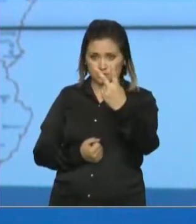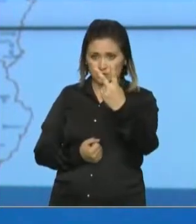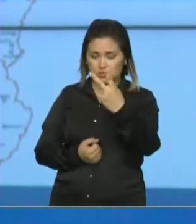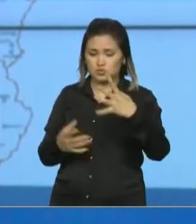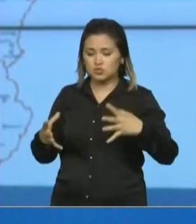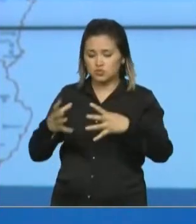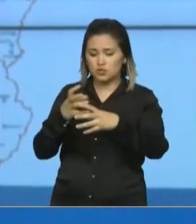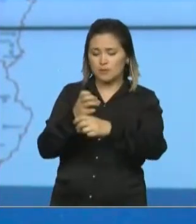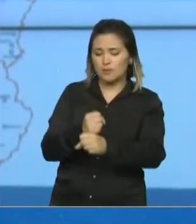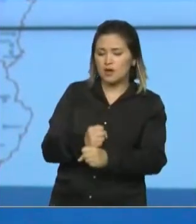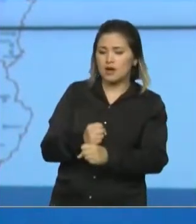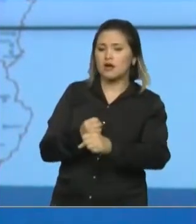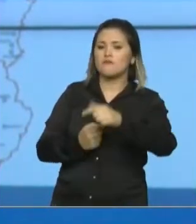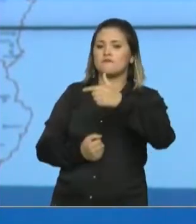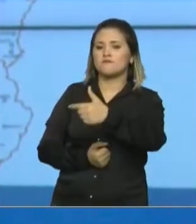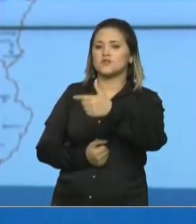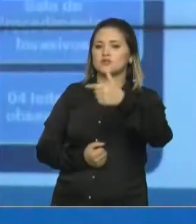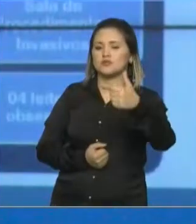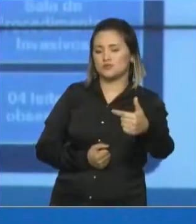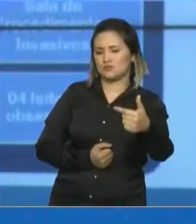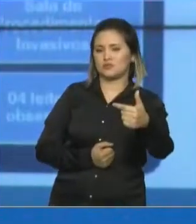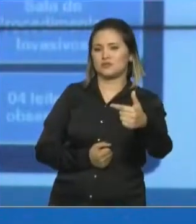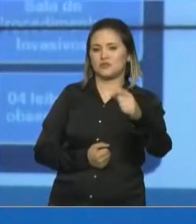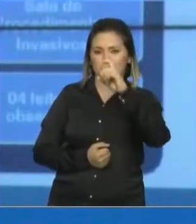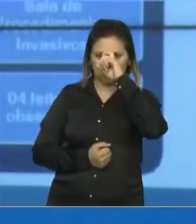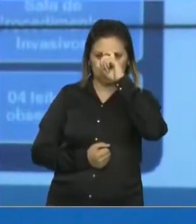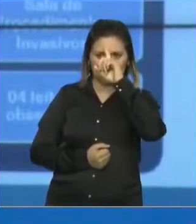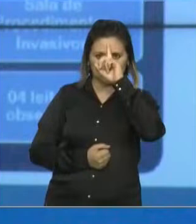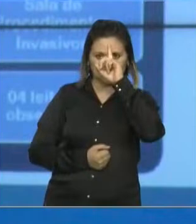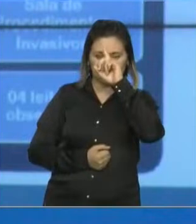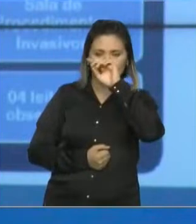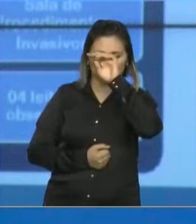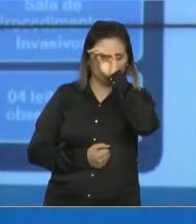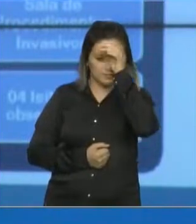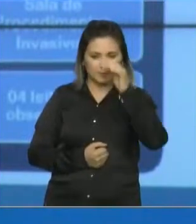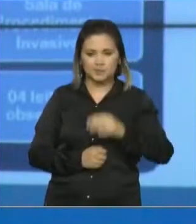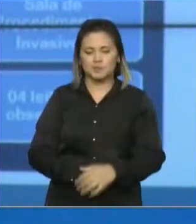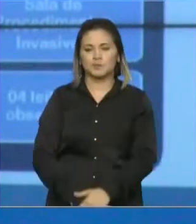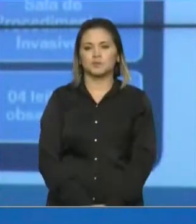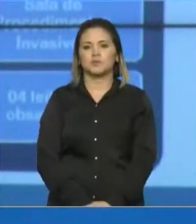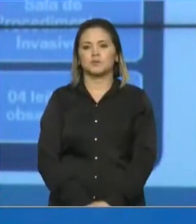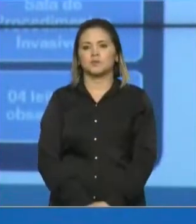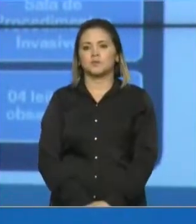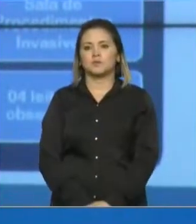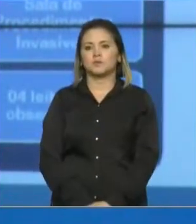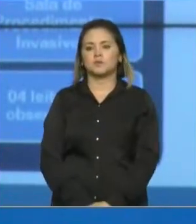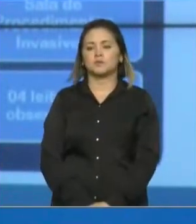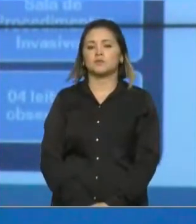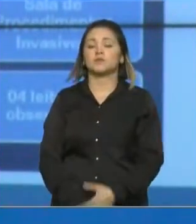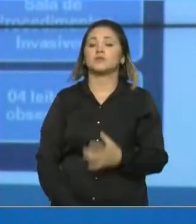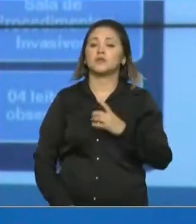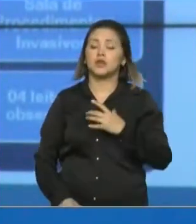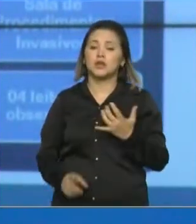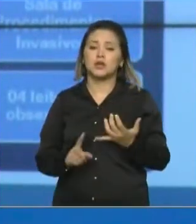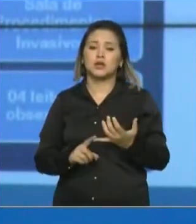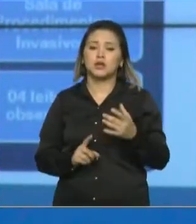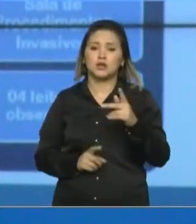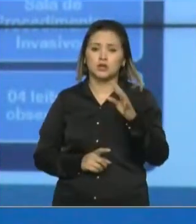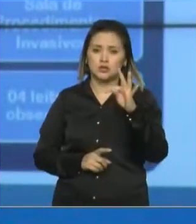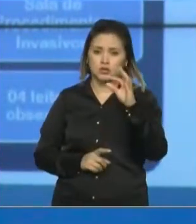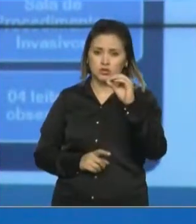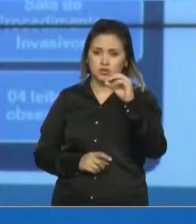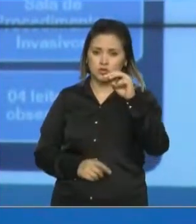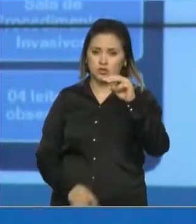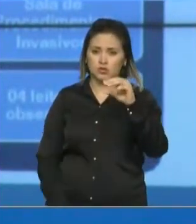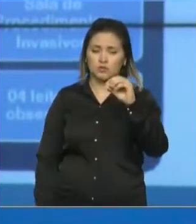Ceará. A gente também tem serviços, pode passar, de tomografia, endoscopia